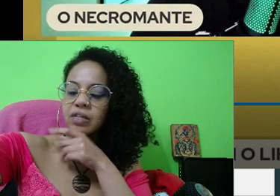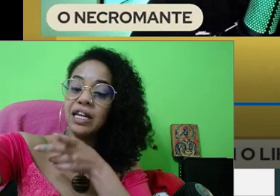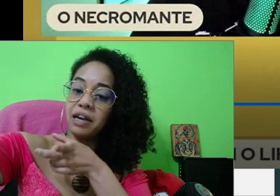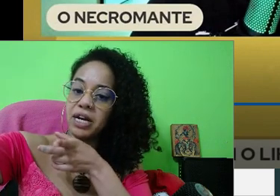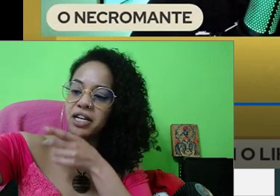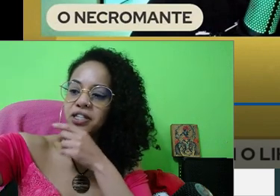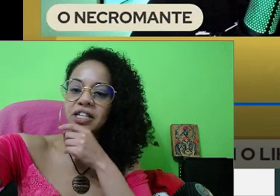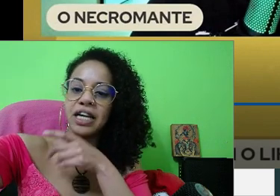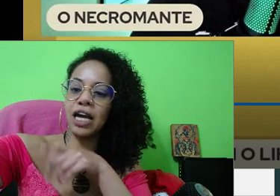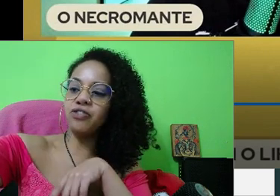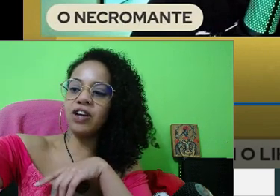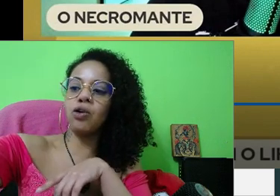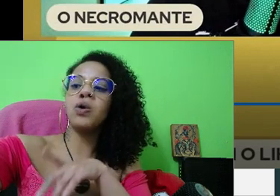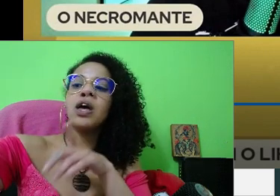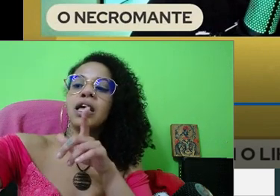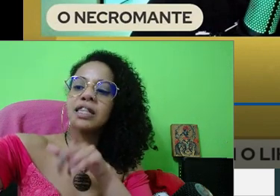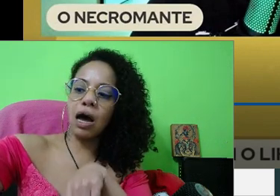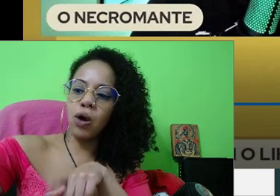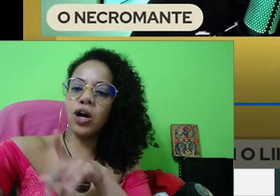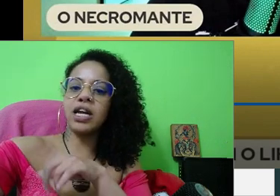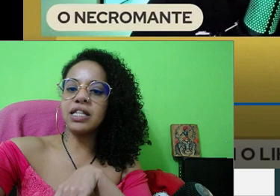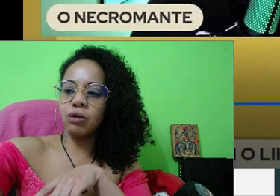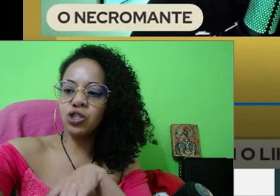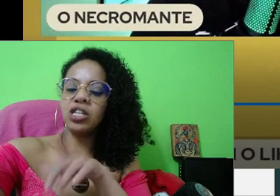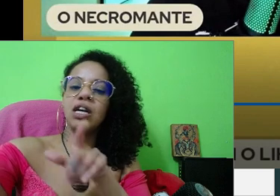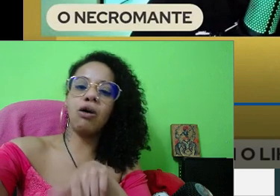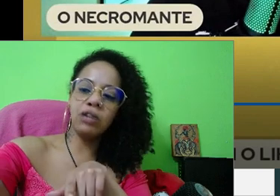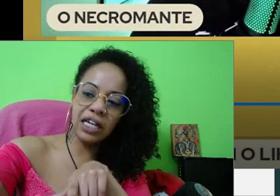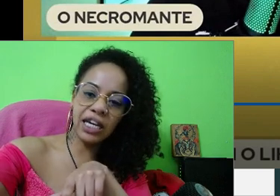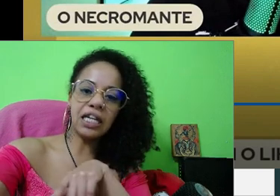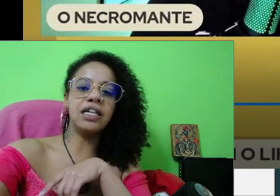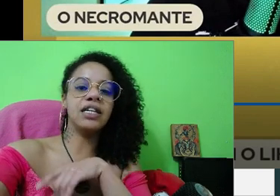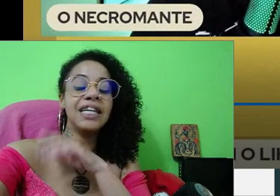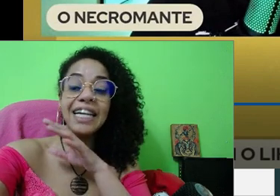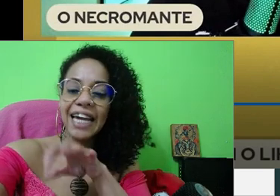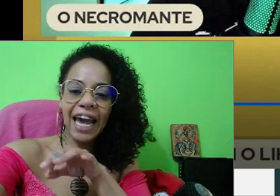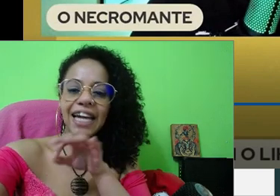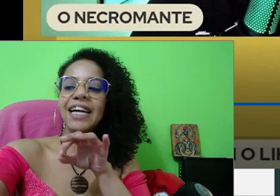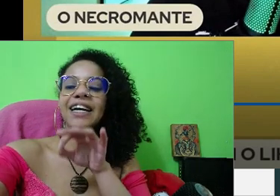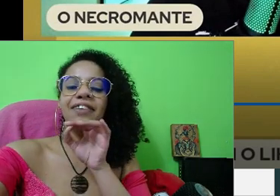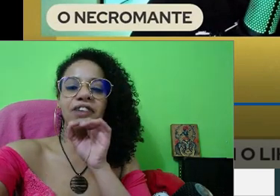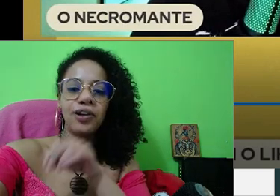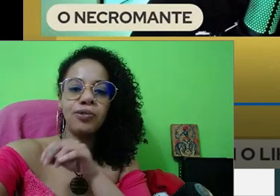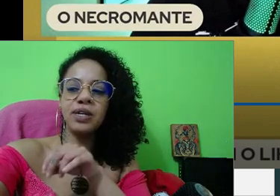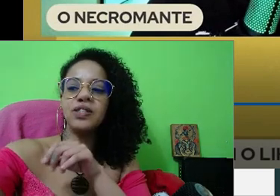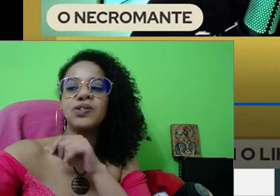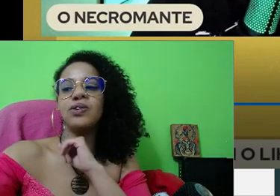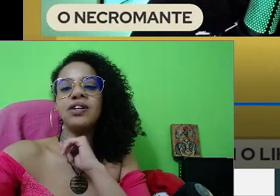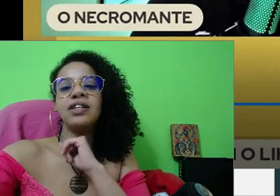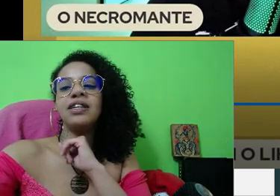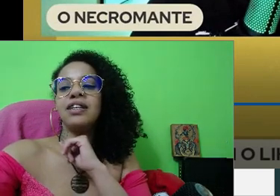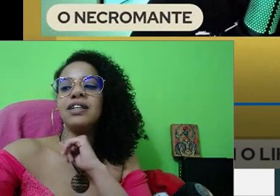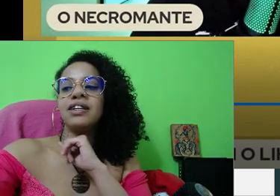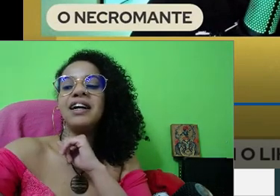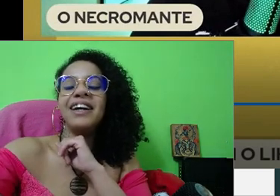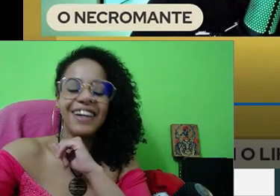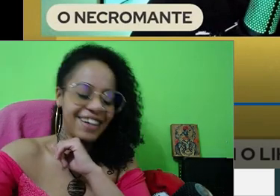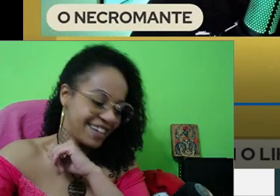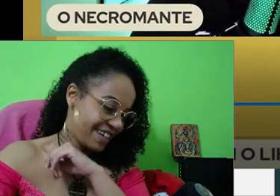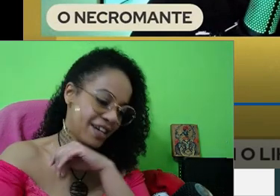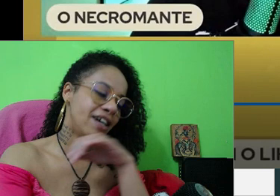e lembrando ninguém falou tal hora tal dia o link aqui ninguém falou isso